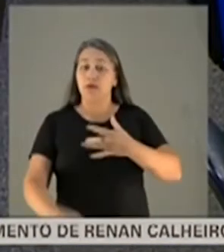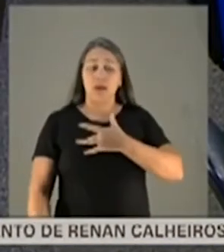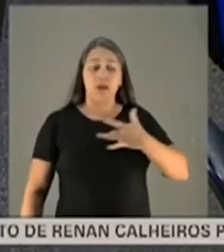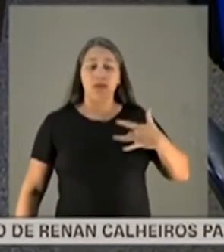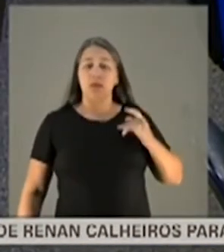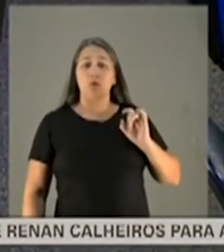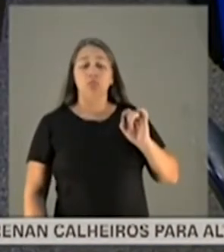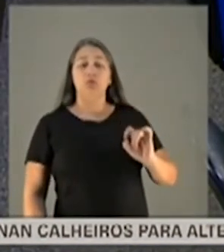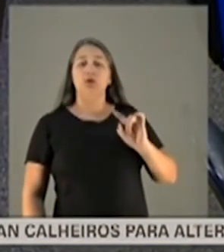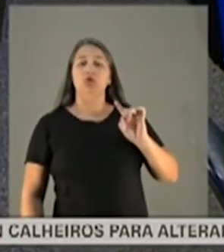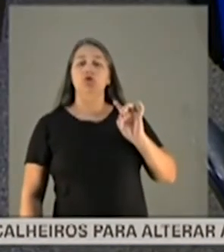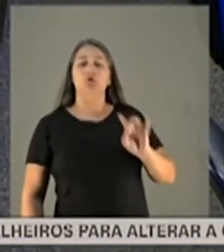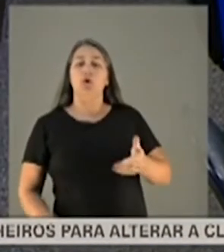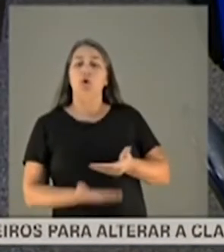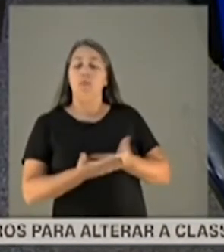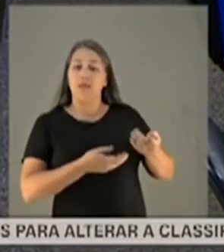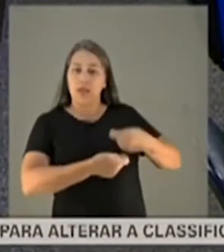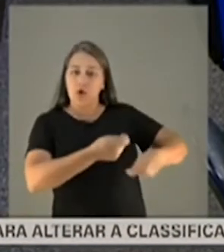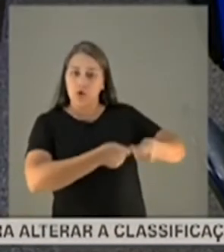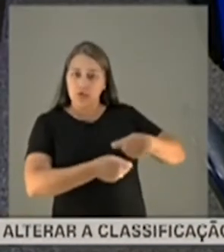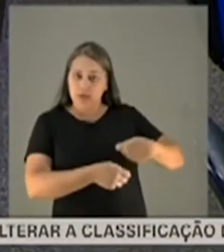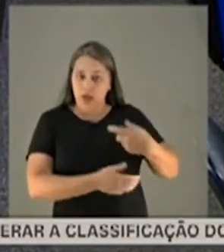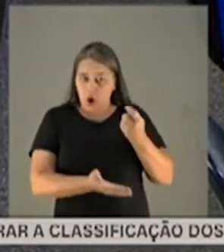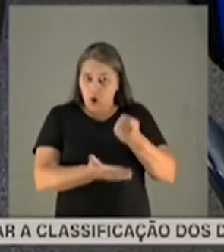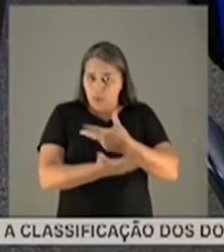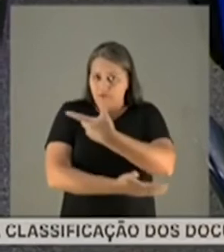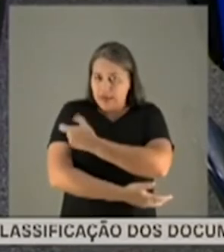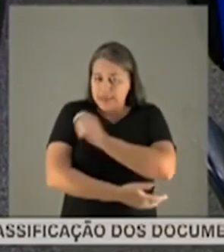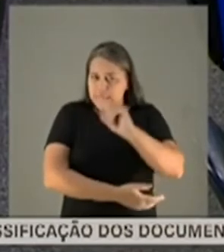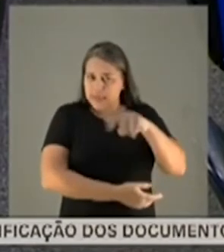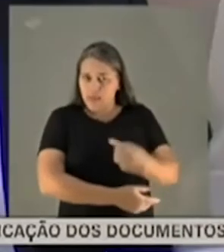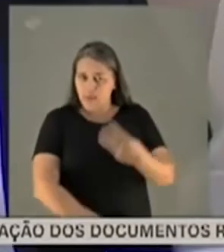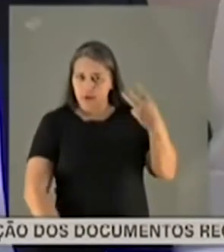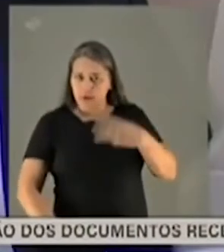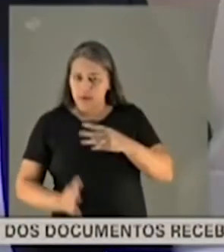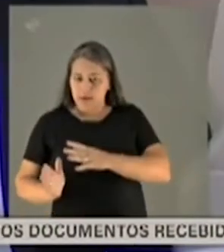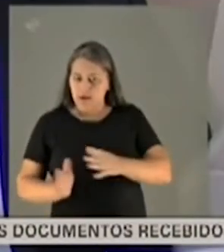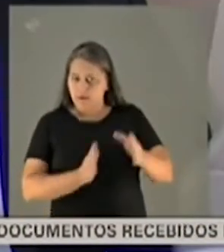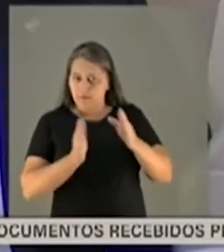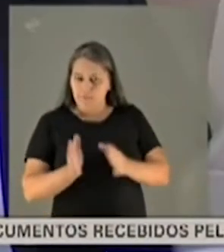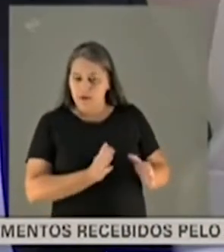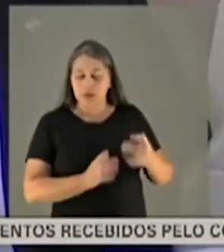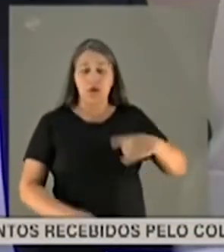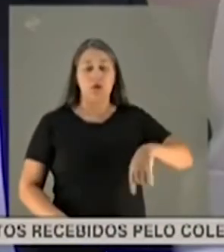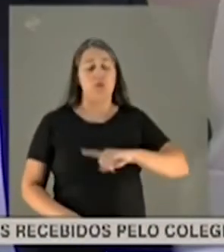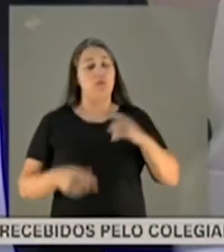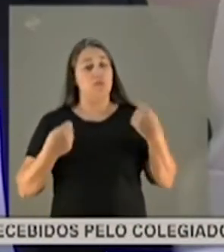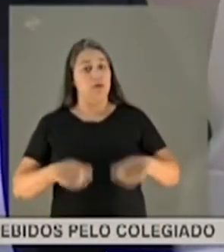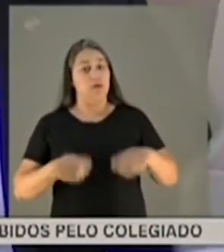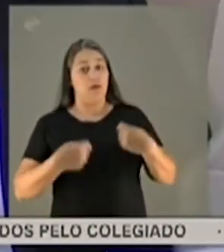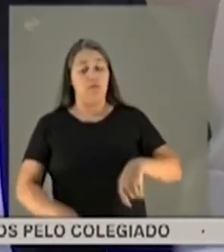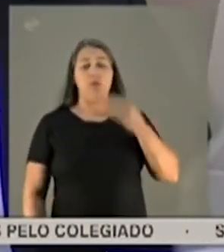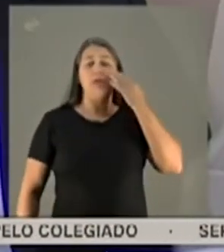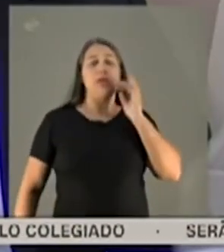começar a negociar a compra de vacina após a terceira fase, é isso que o senhor está dizendo, coronel? Nós tínhamos que entender o que era vacina não.